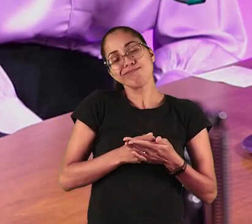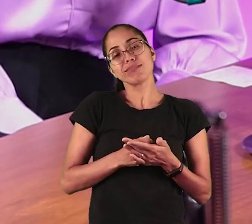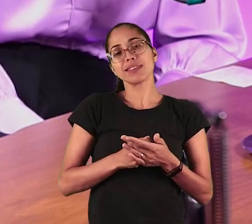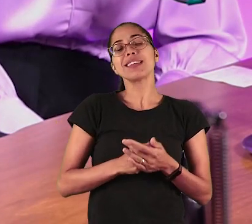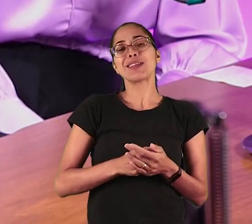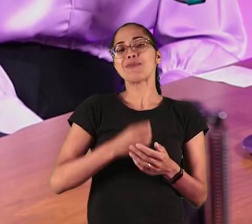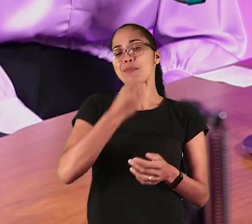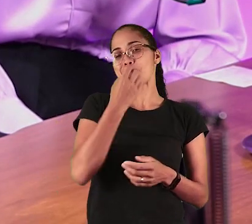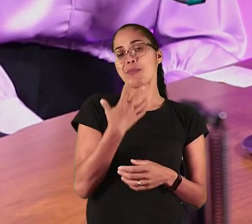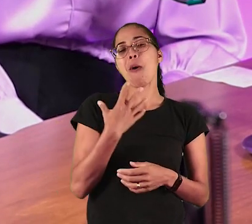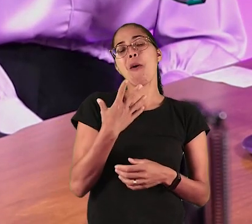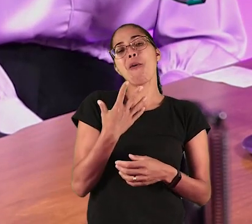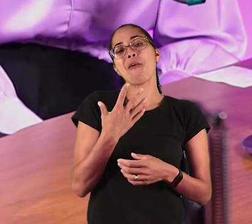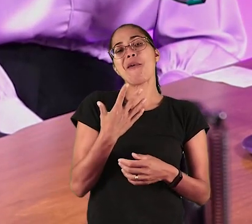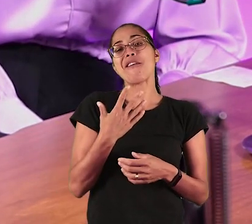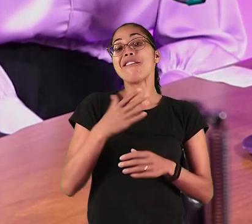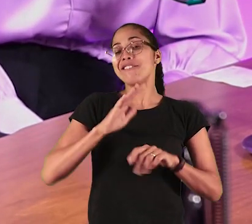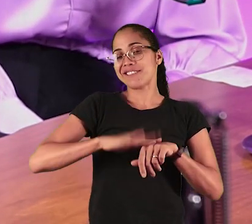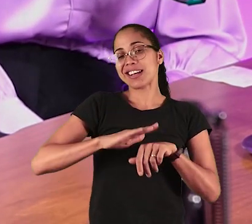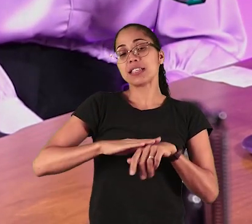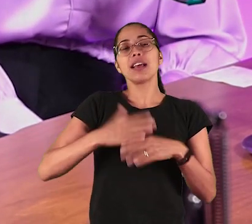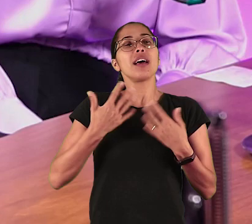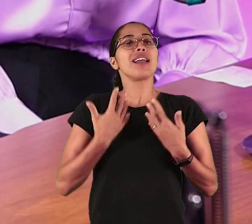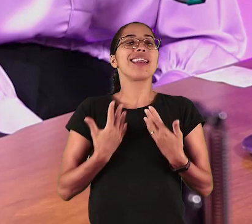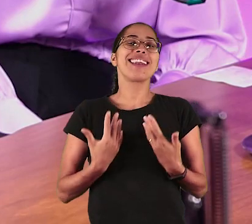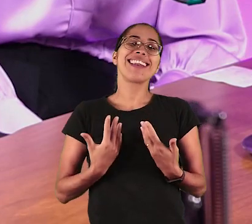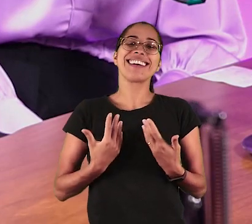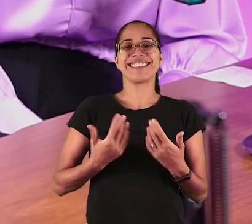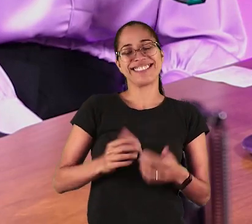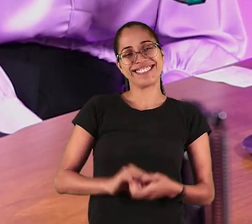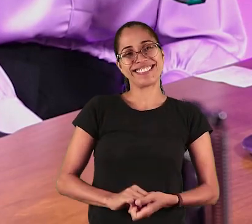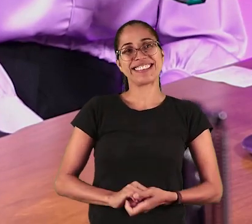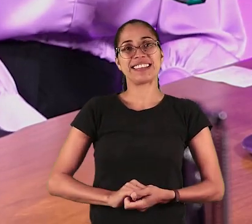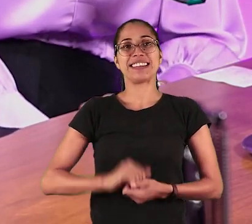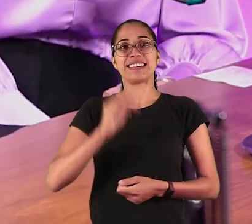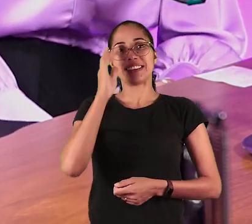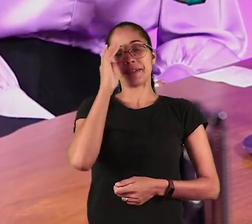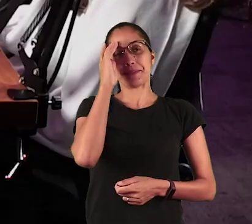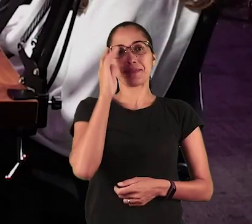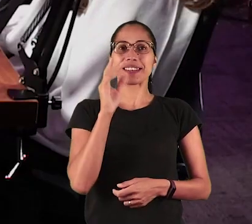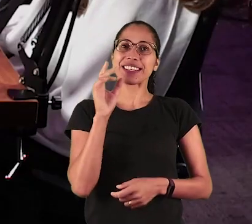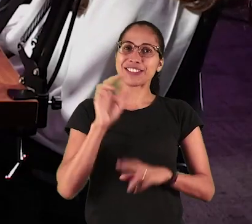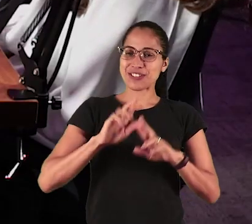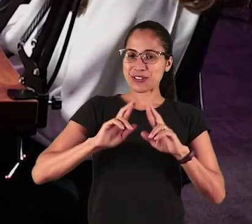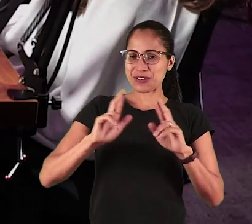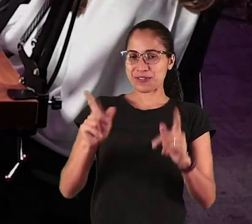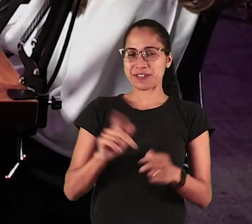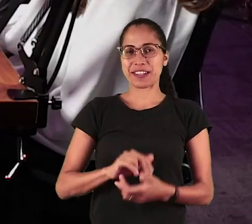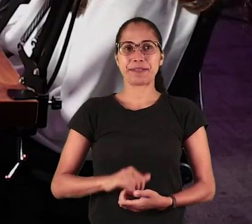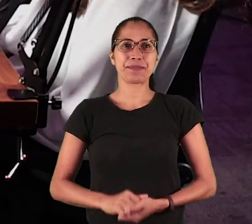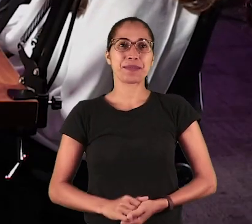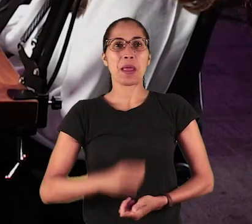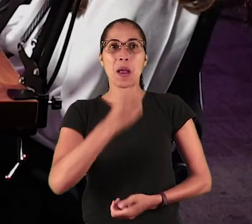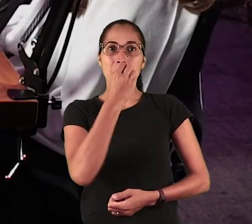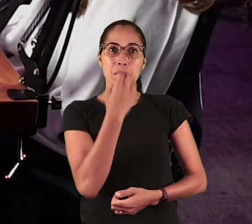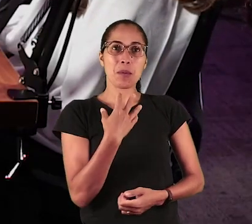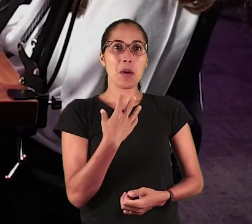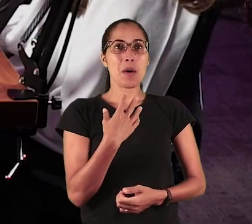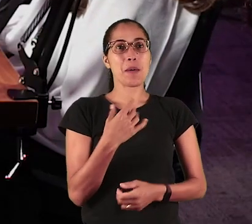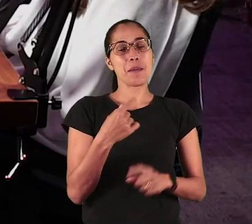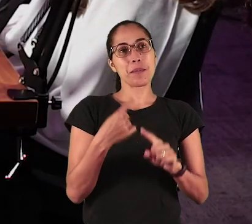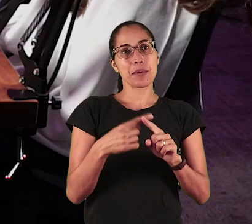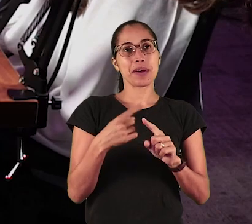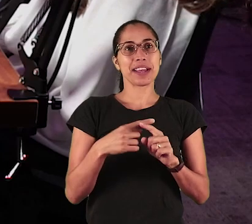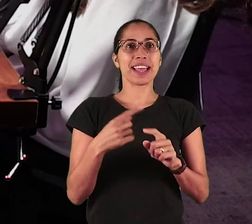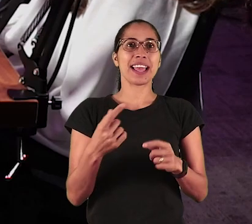Eu acho que isso também é um ponto legal já para a gente pensar na sequência minha história é bem diferente então